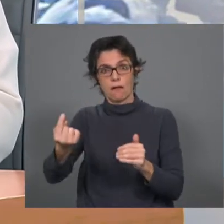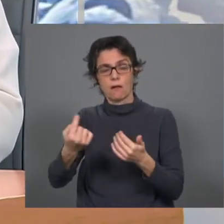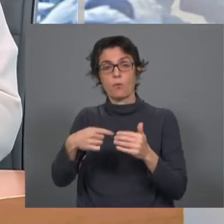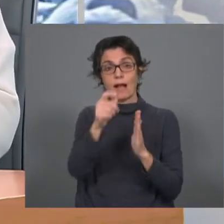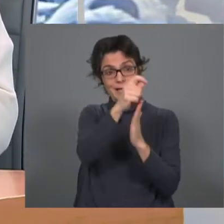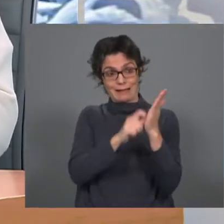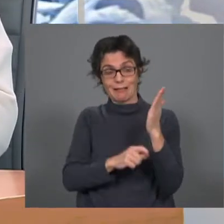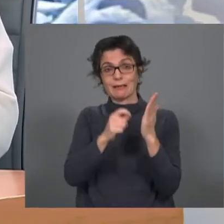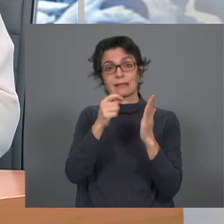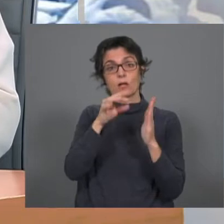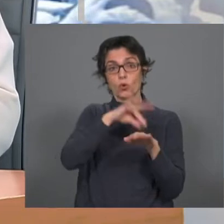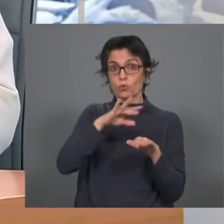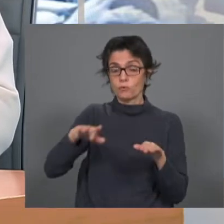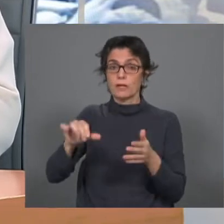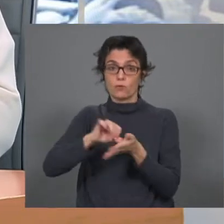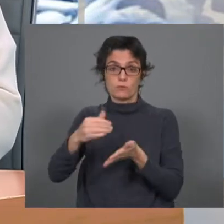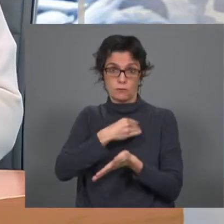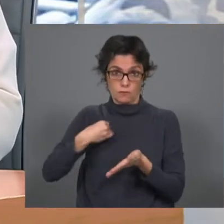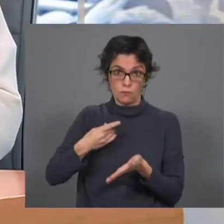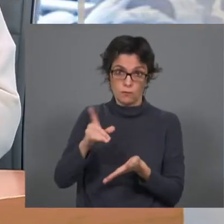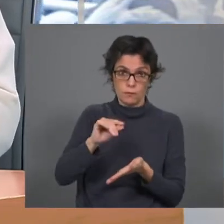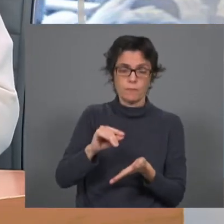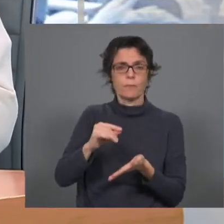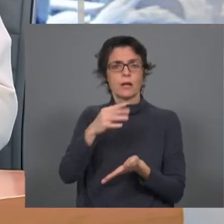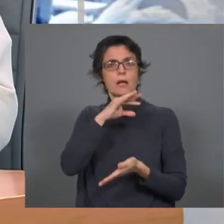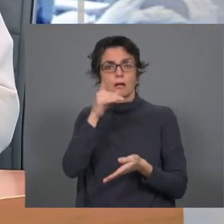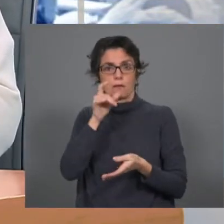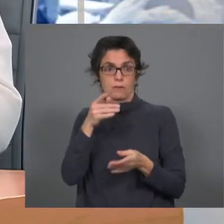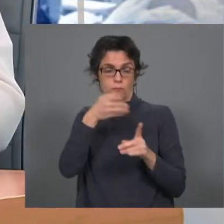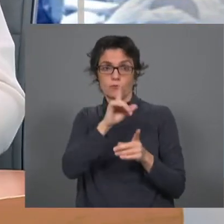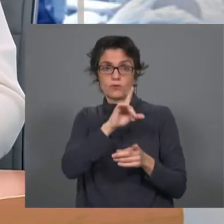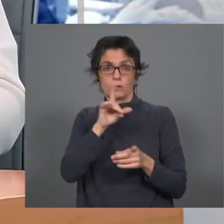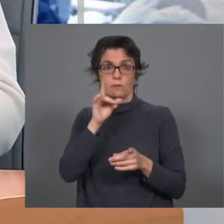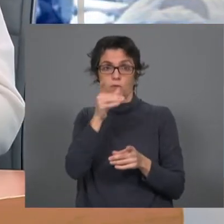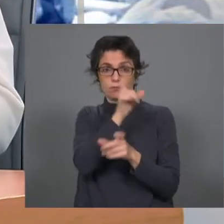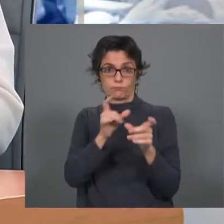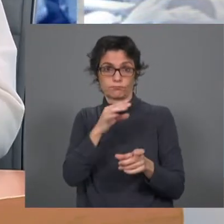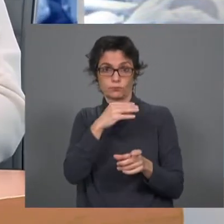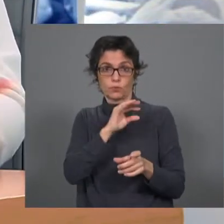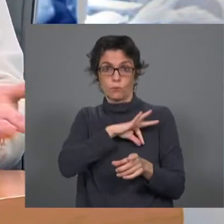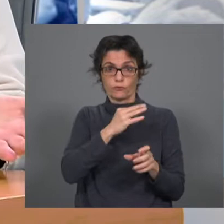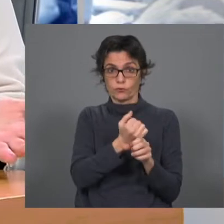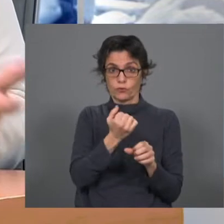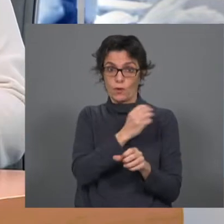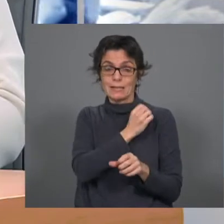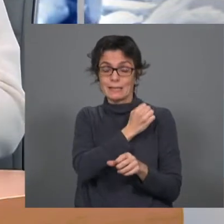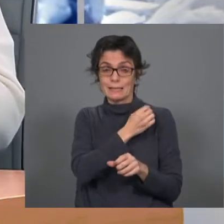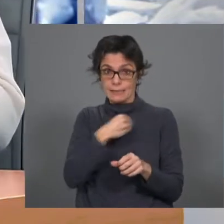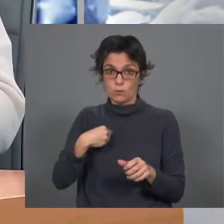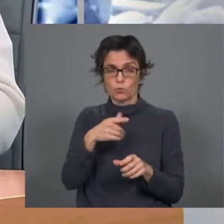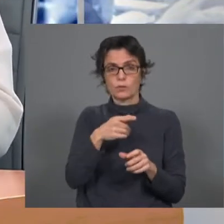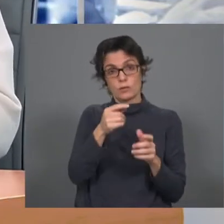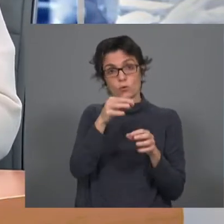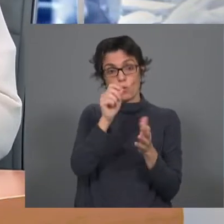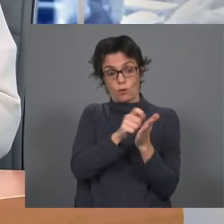e até nos centros de saúde, para os profissionais de saúde, eram listas abertas, em que, faltando alguém,